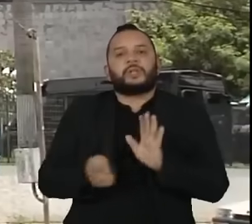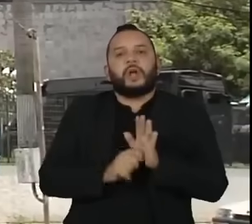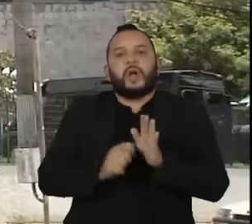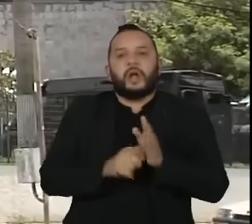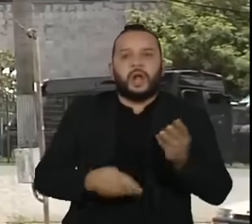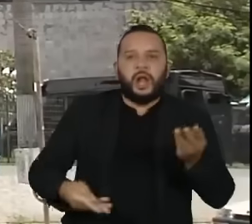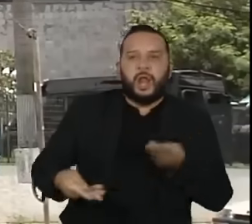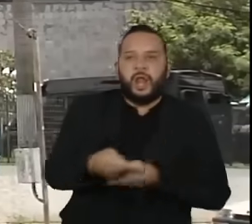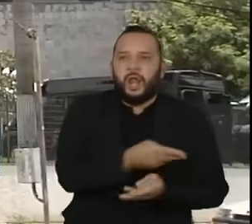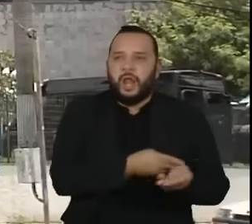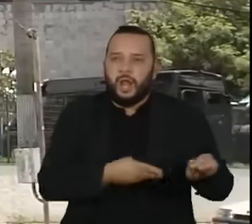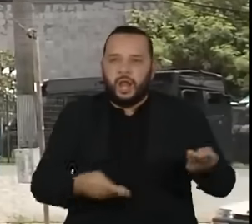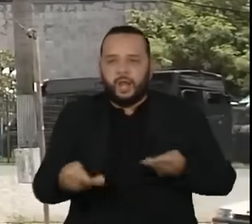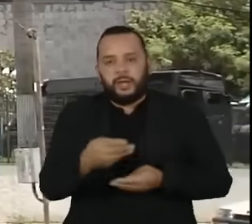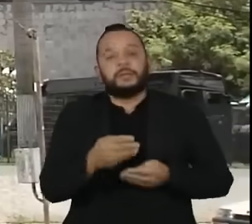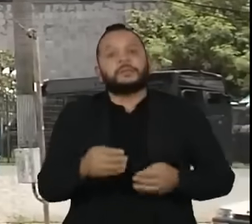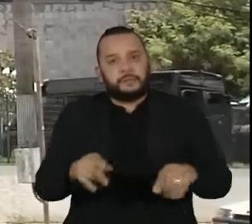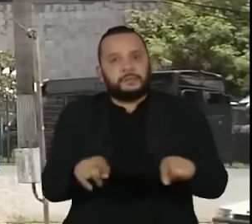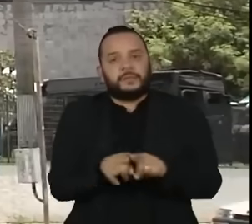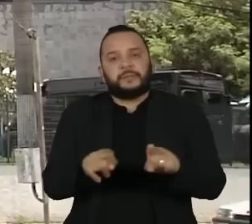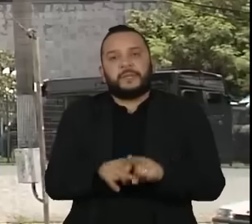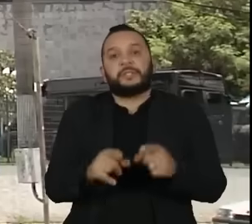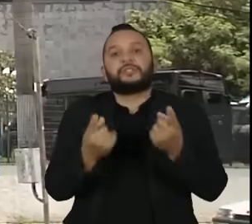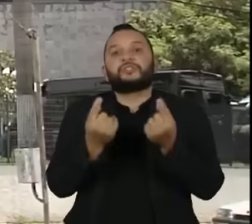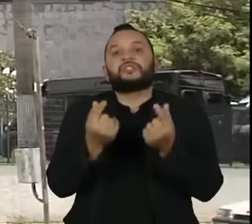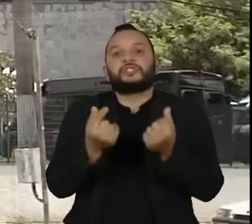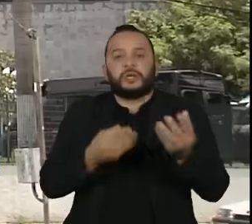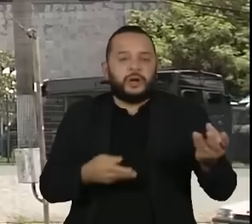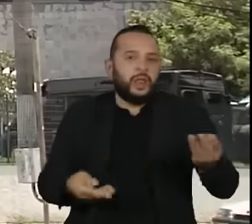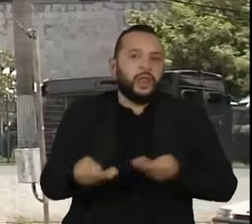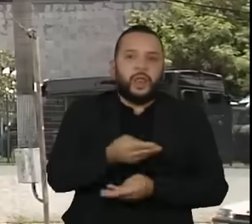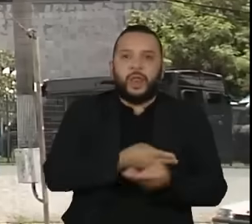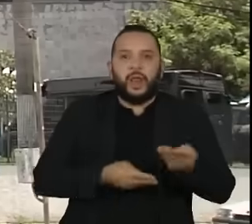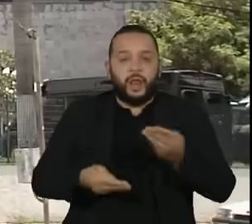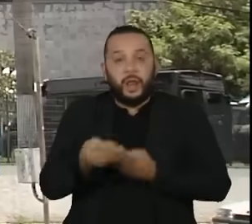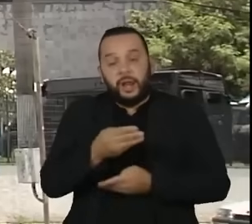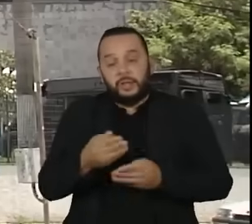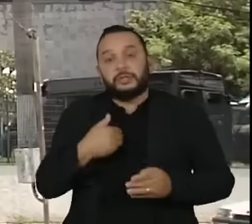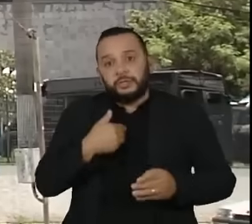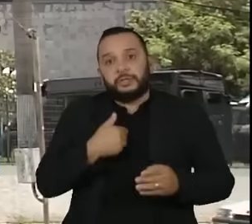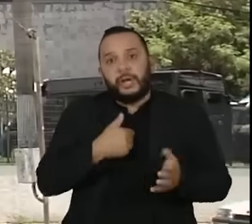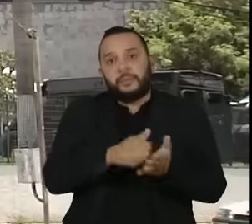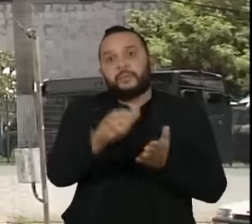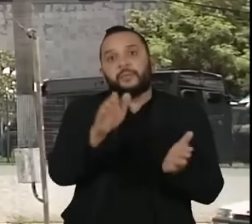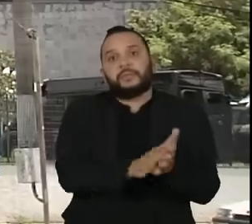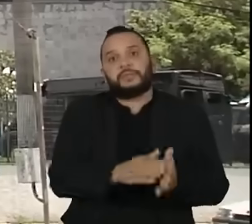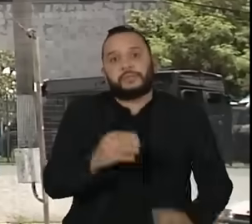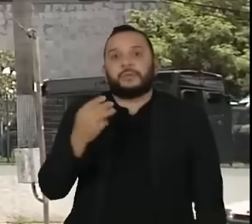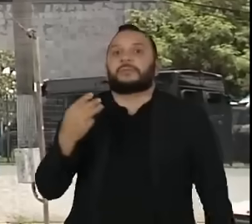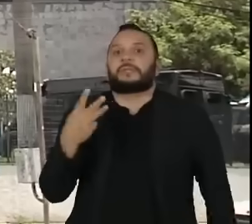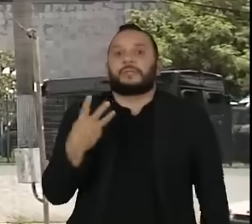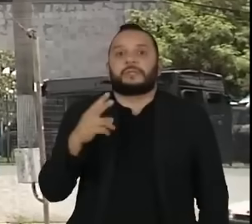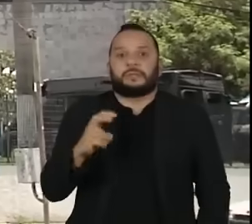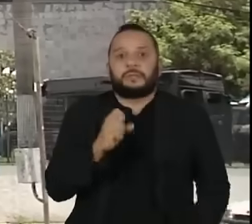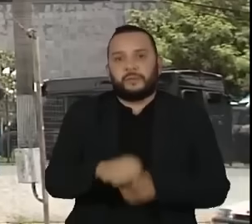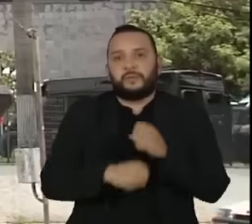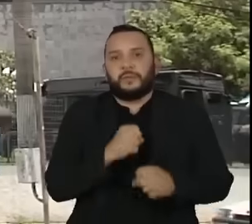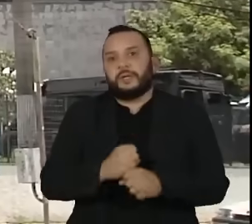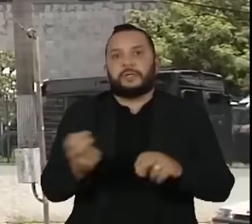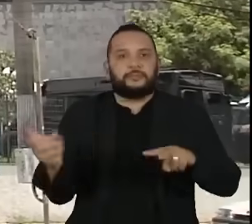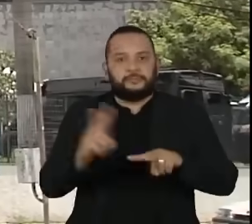fins de tráfico e lavagem de dinheiro. Somadas, as penas desses crimes podem chegar a 35 anos